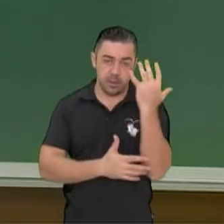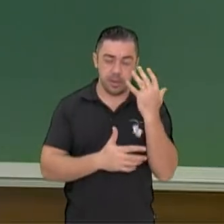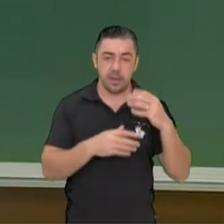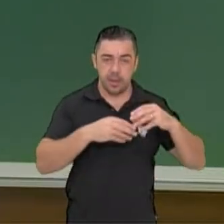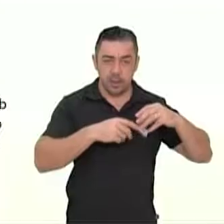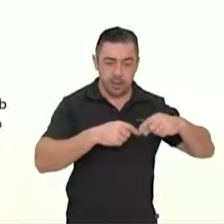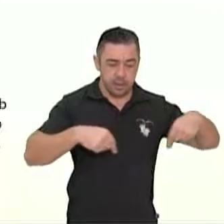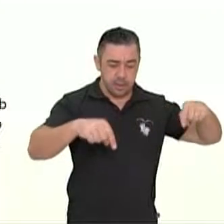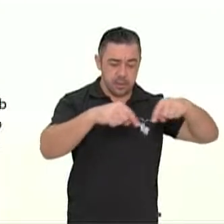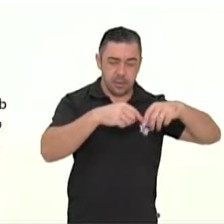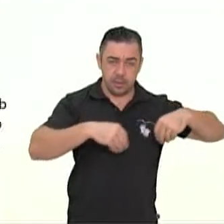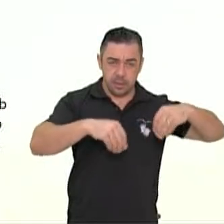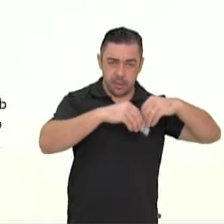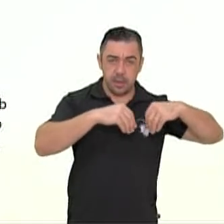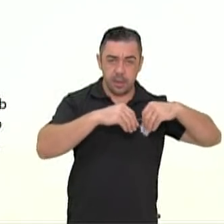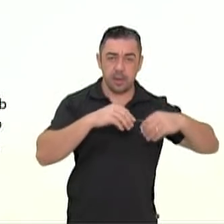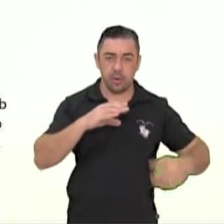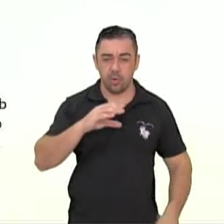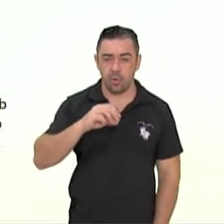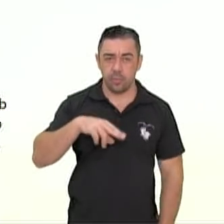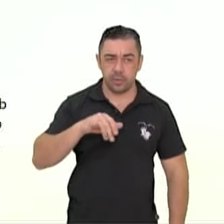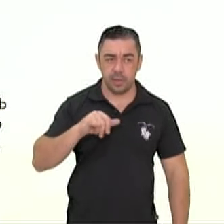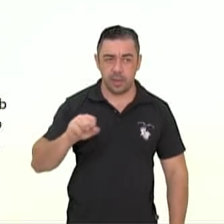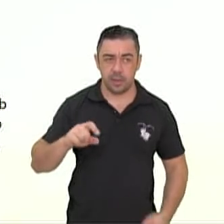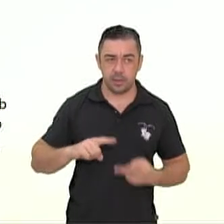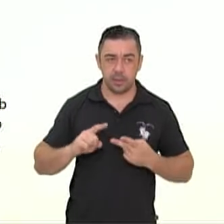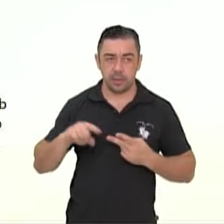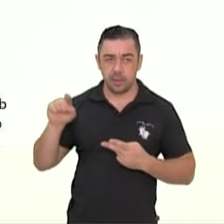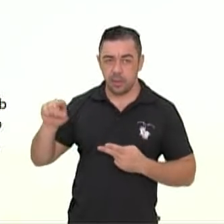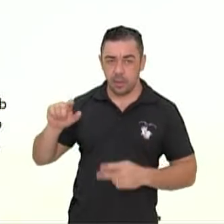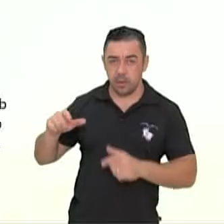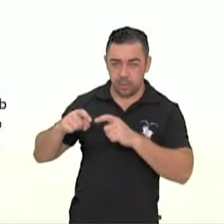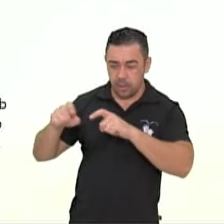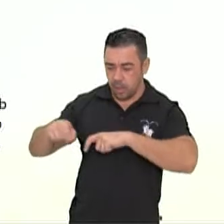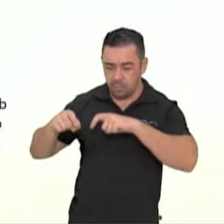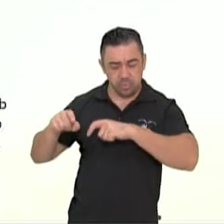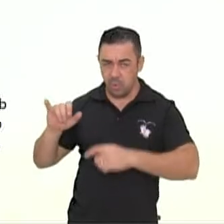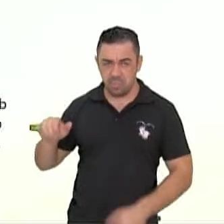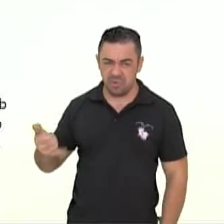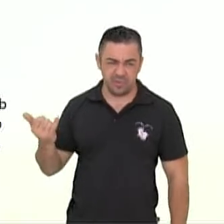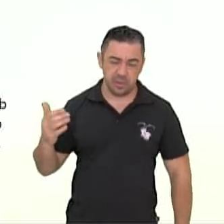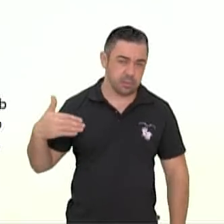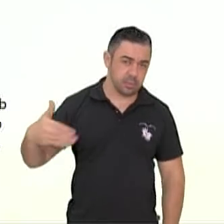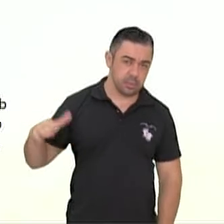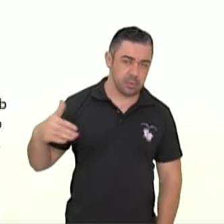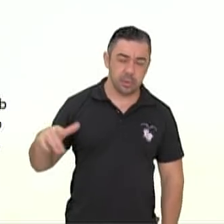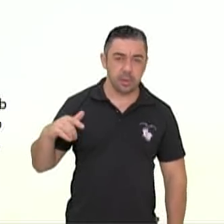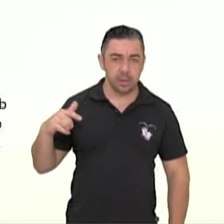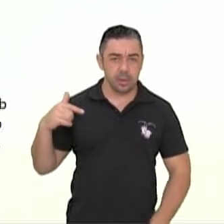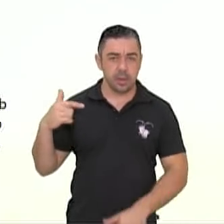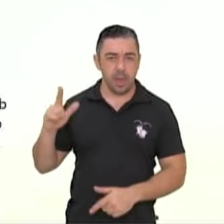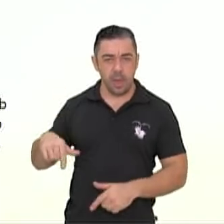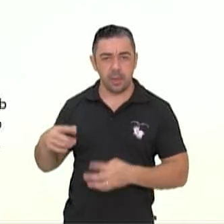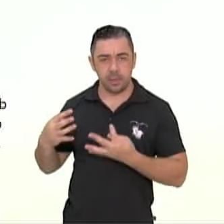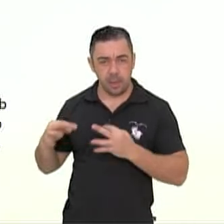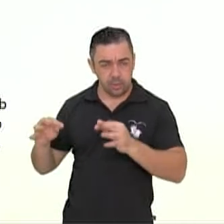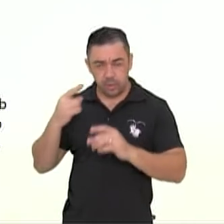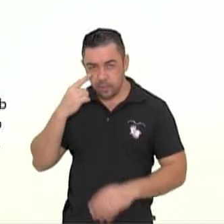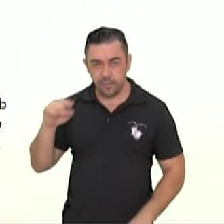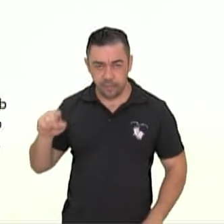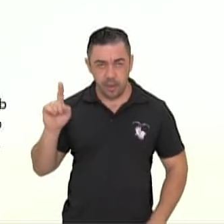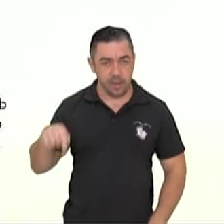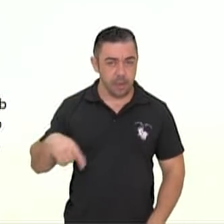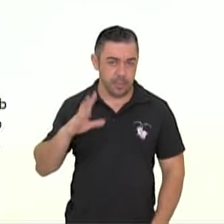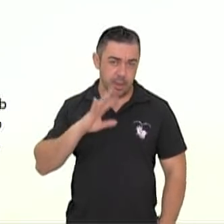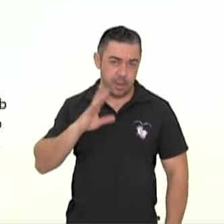que bacana. O castelo, a casa senhorial, campo não aproveitado, espero que de tempo nós trabalharmos as tecnologias assim do feudalismo, é